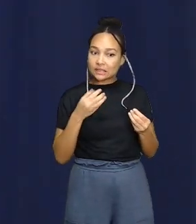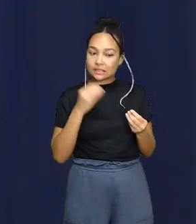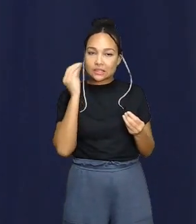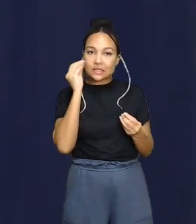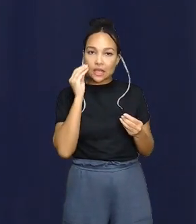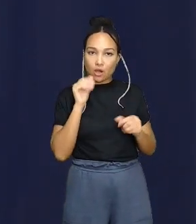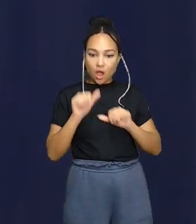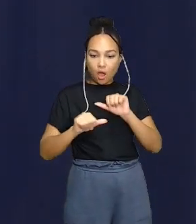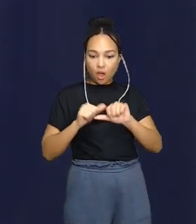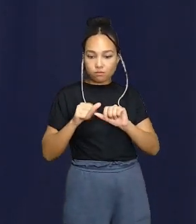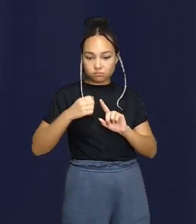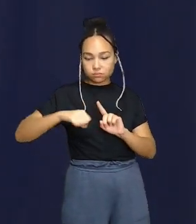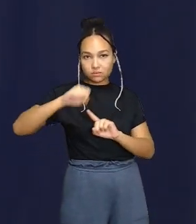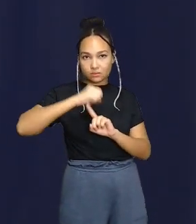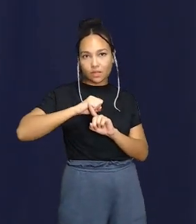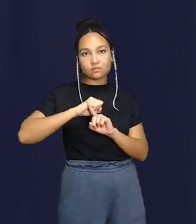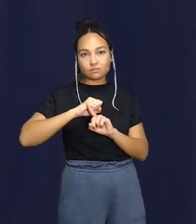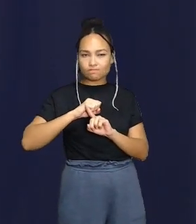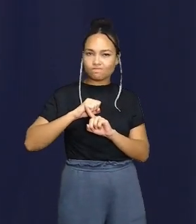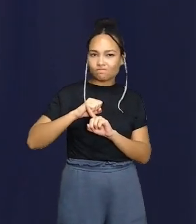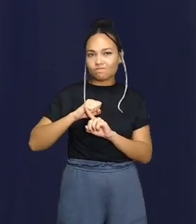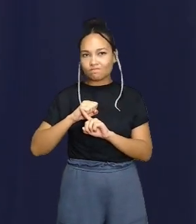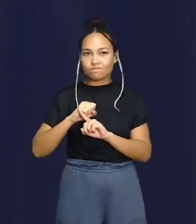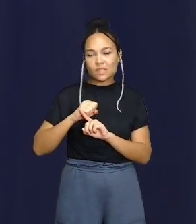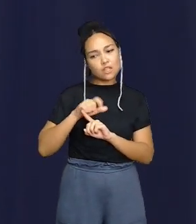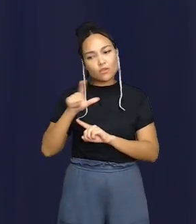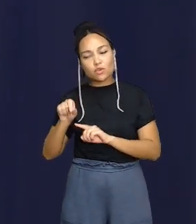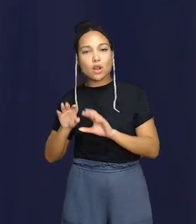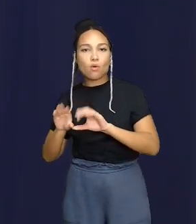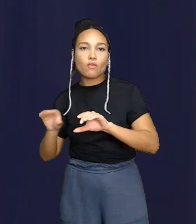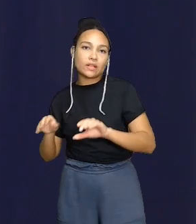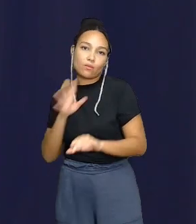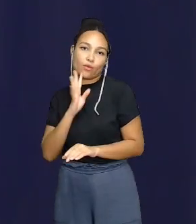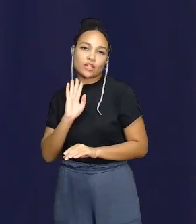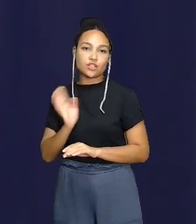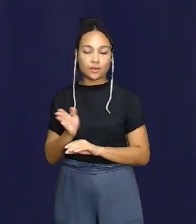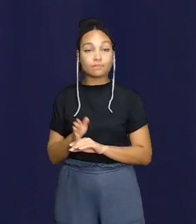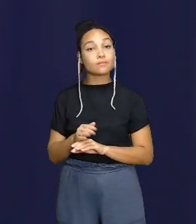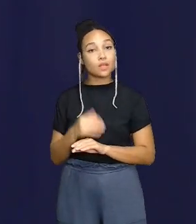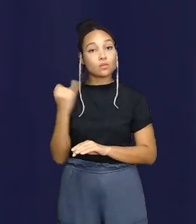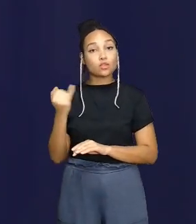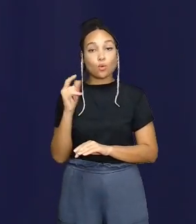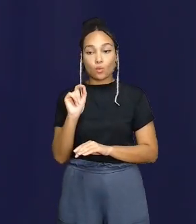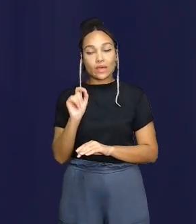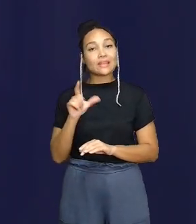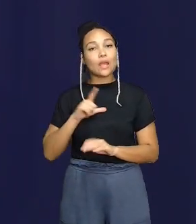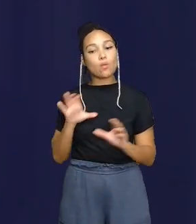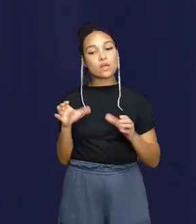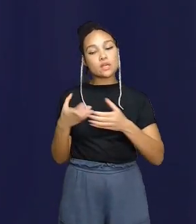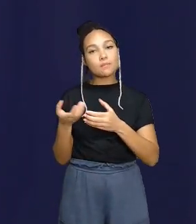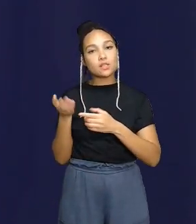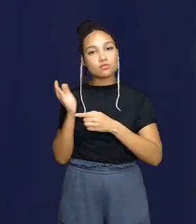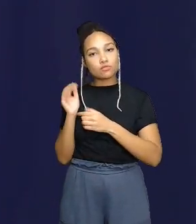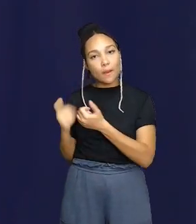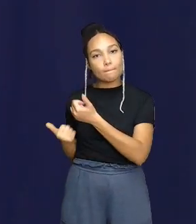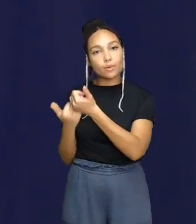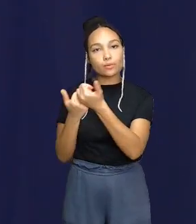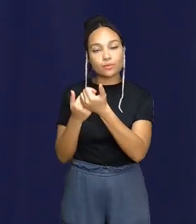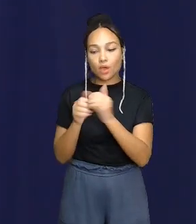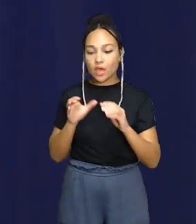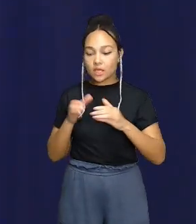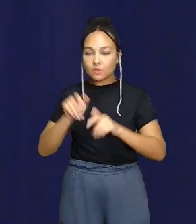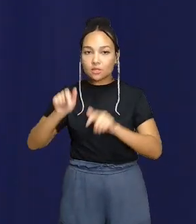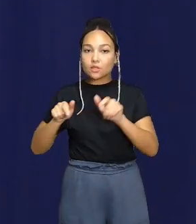social. É um momento que a gente precisa de uma rede de apoio, de uma rede de mentores, de pessoas que